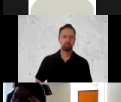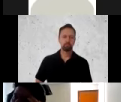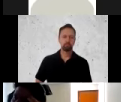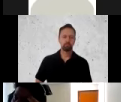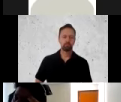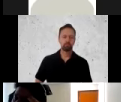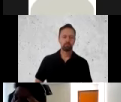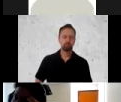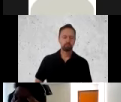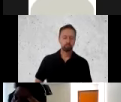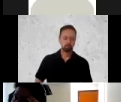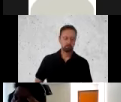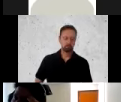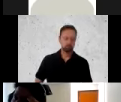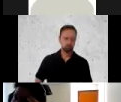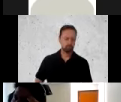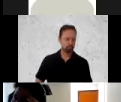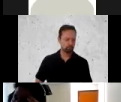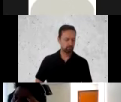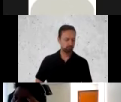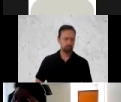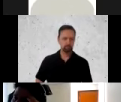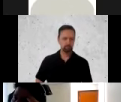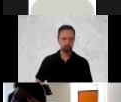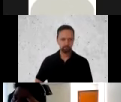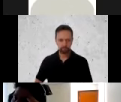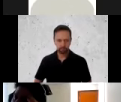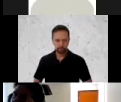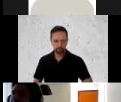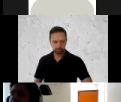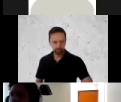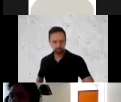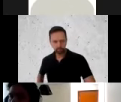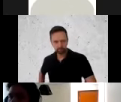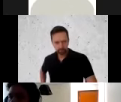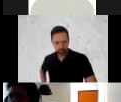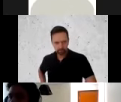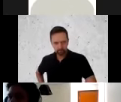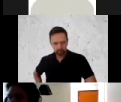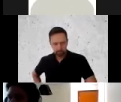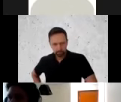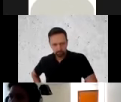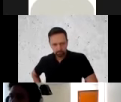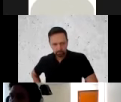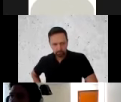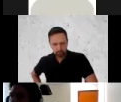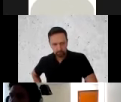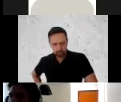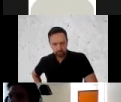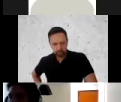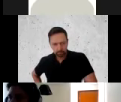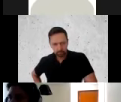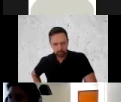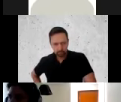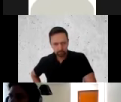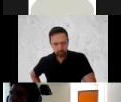Os resultados continuam, essa variável continua tendo influência, né? Apesar do coeficiente aqui ser menor, como